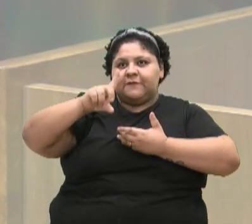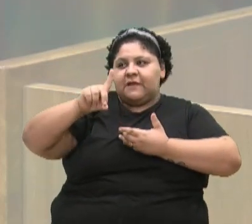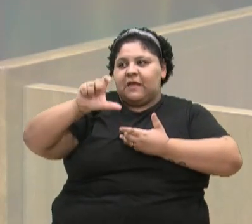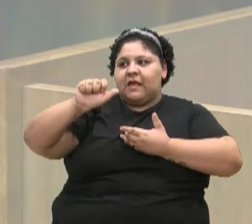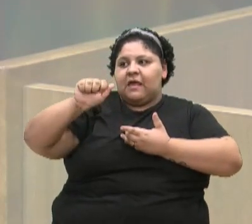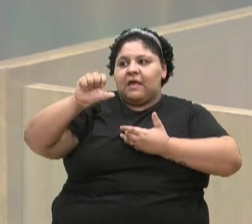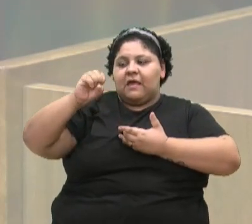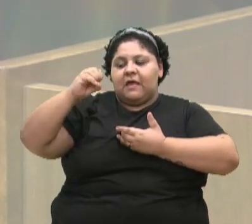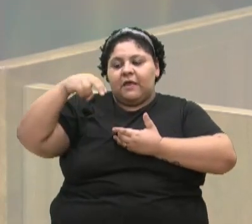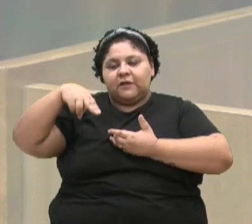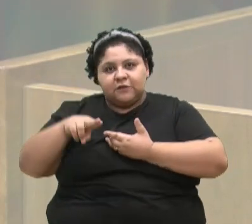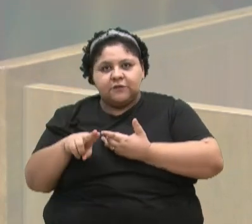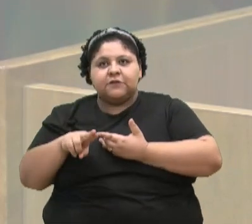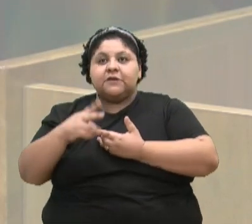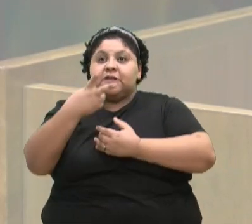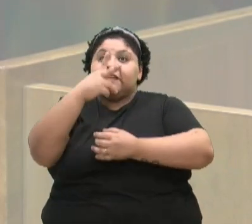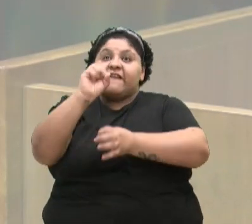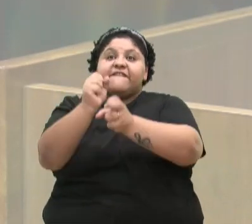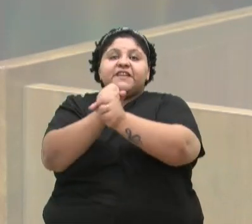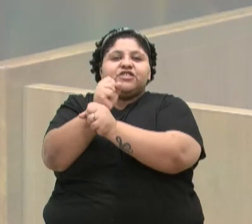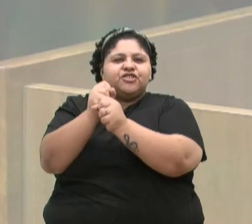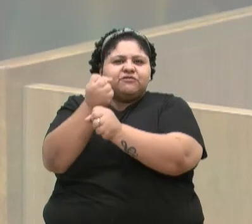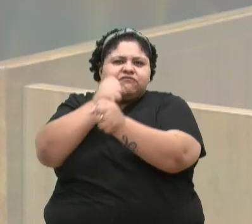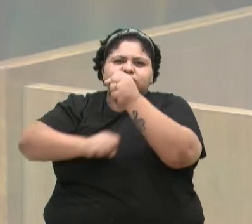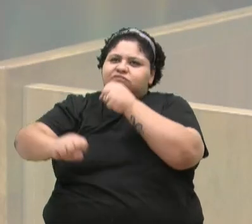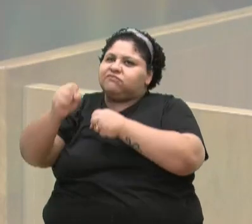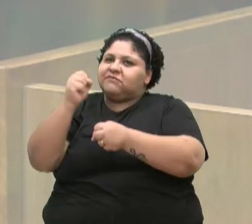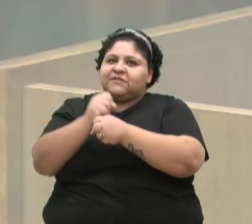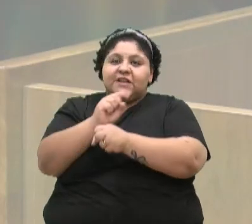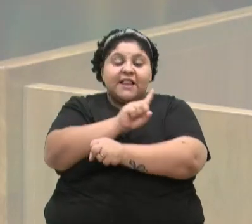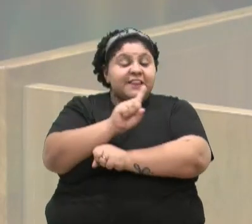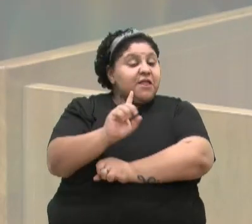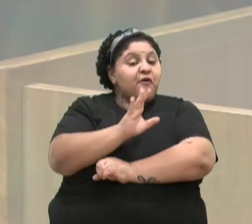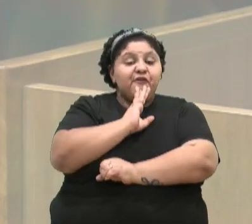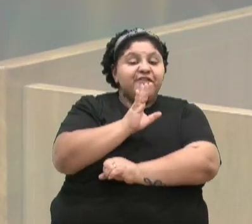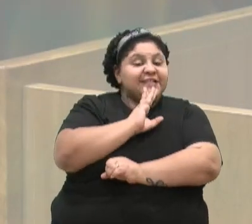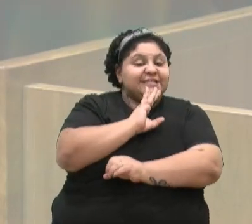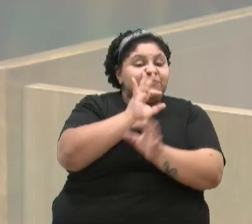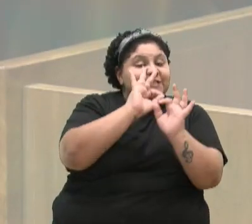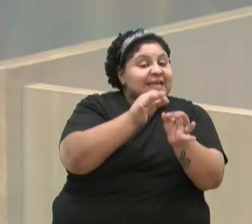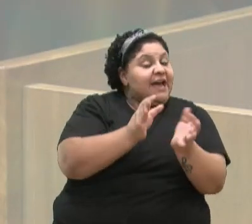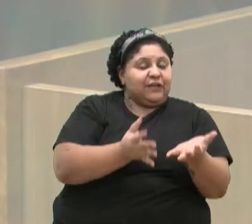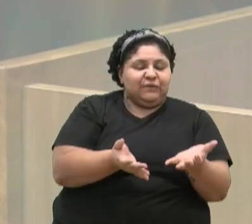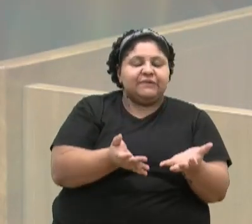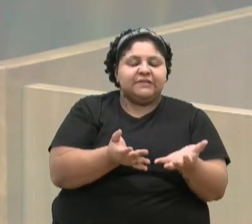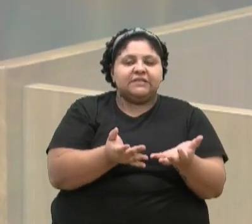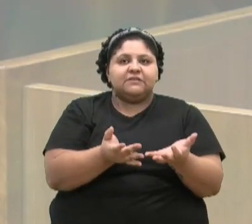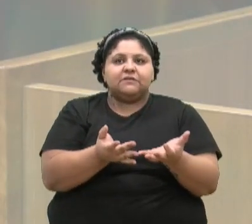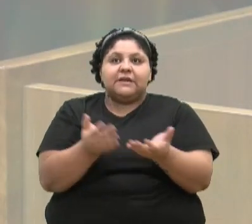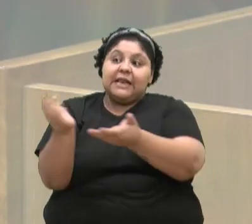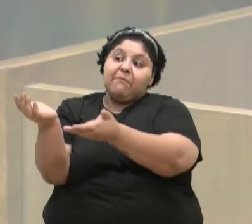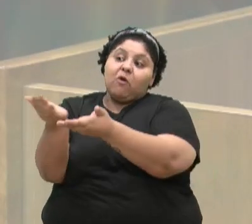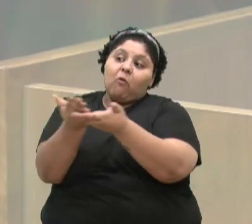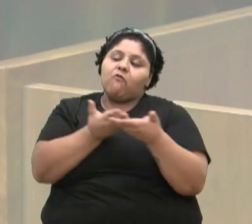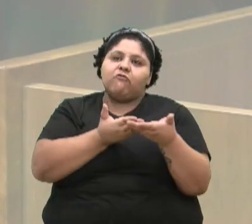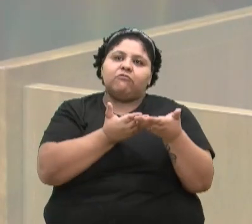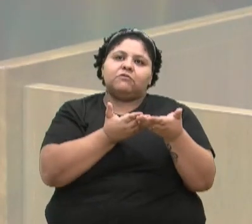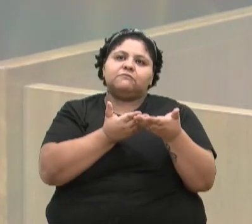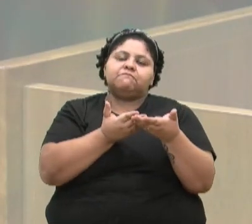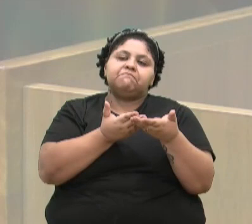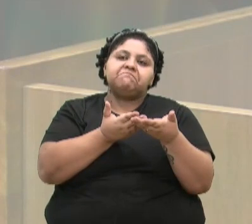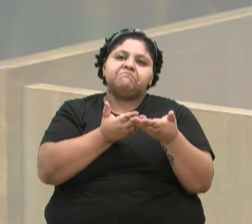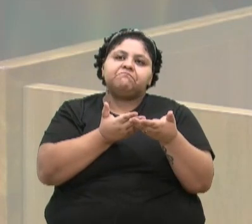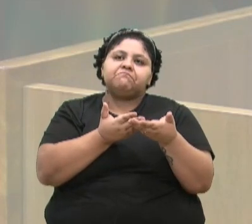Balbinotti, que há 20 anos mal nos conhecemos, ele me convidou